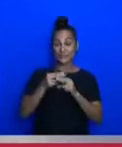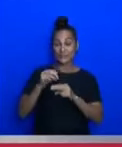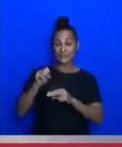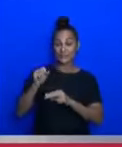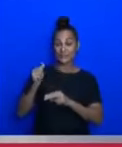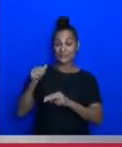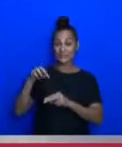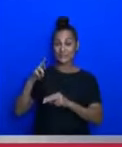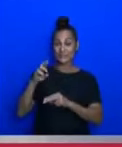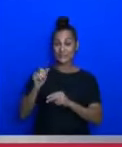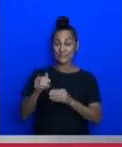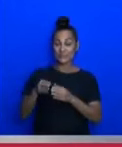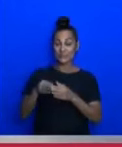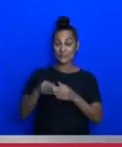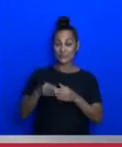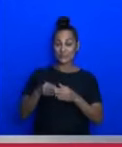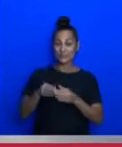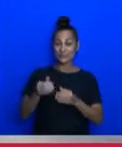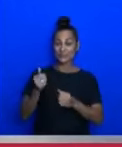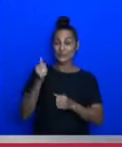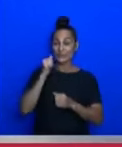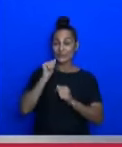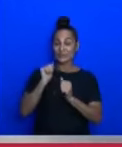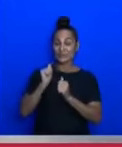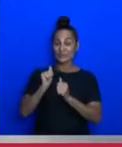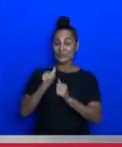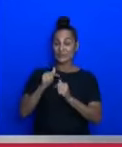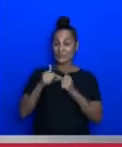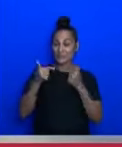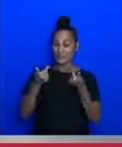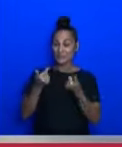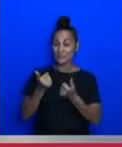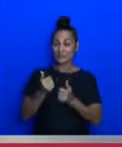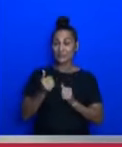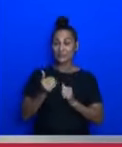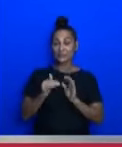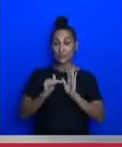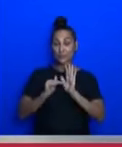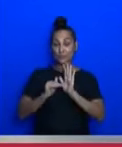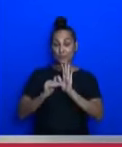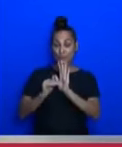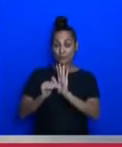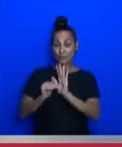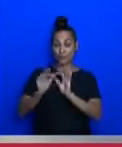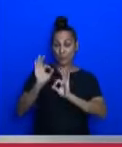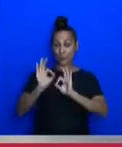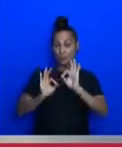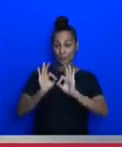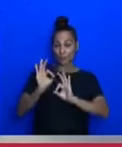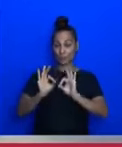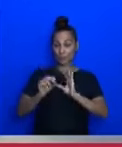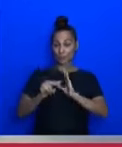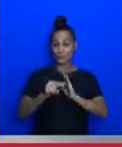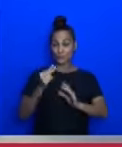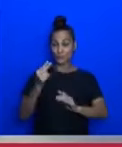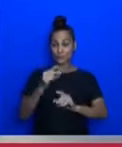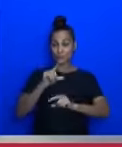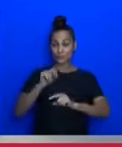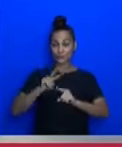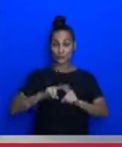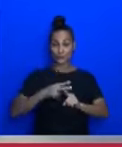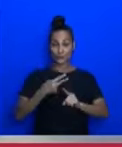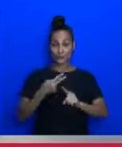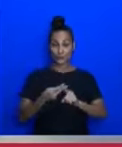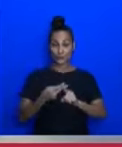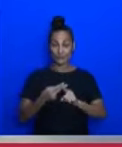Caixa, Ellen, nossa garota da sorte, por favor, Ellen. Vamos ao procedimento necessário para a realização do segundo sorteio da